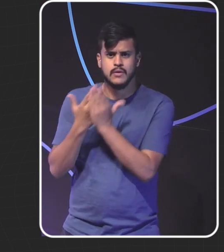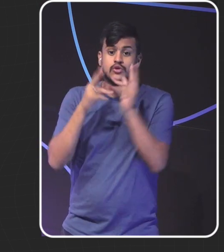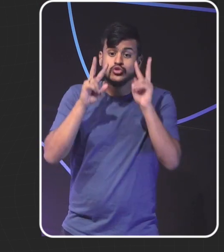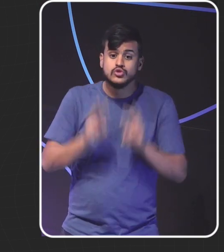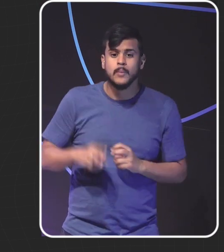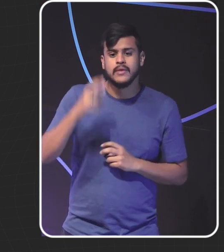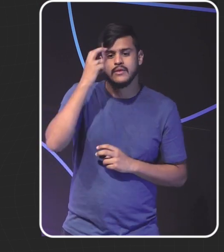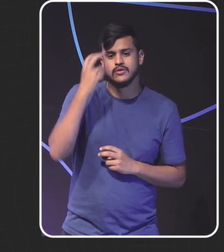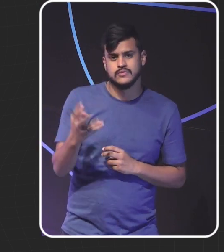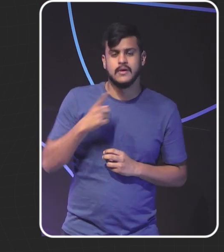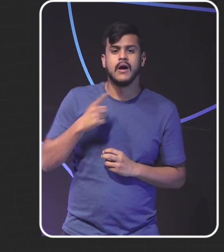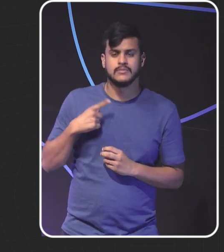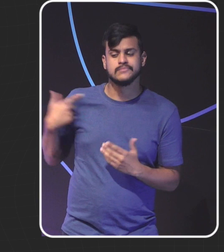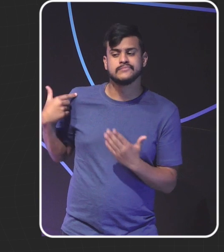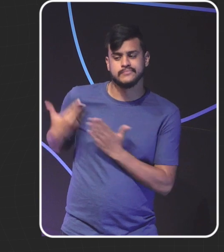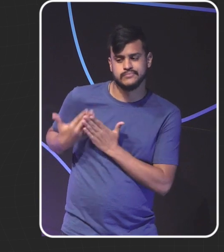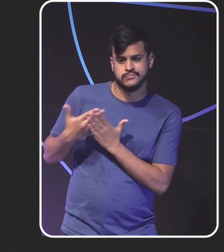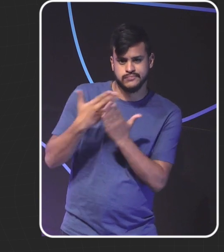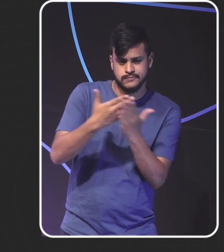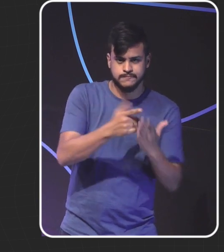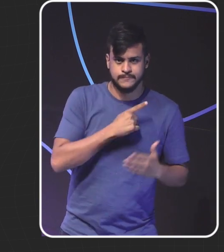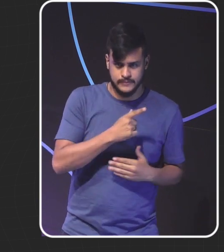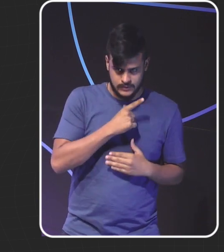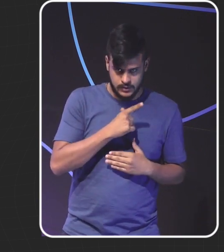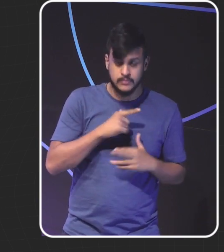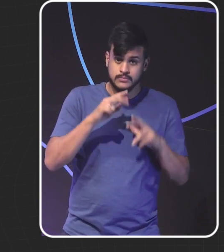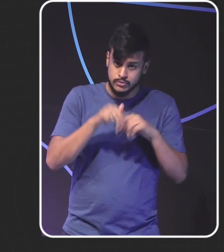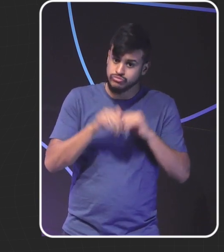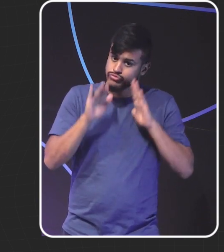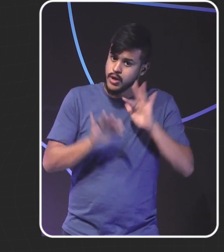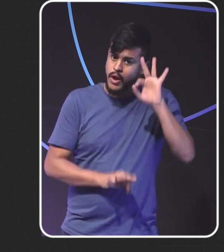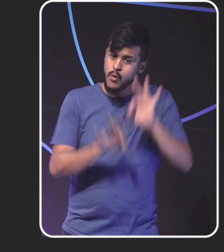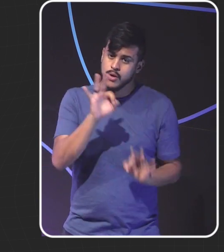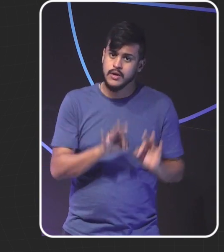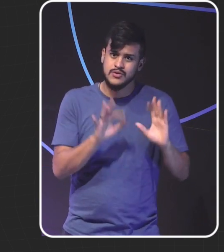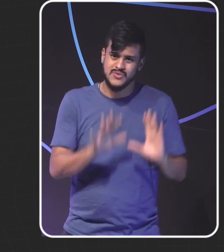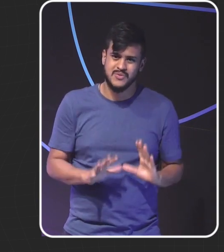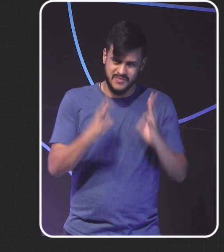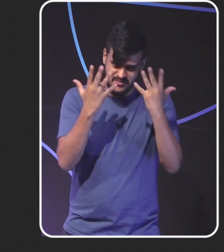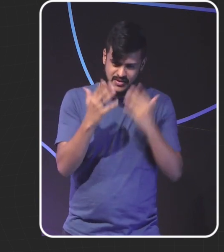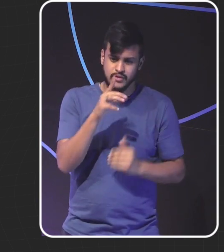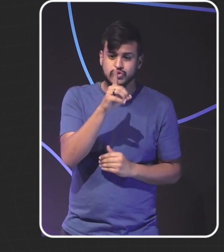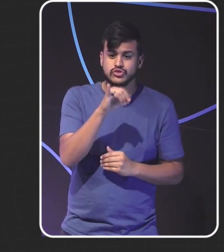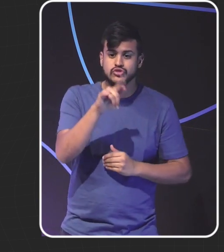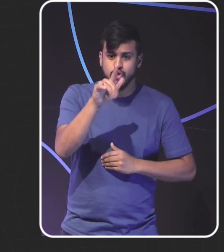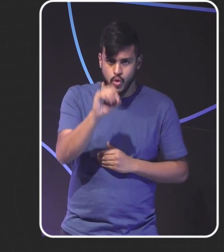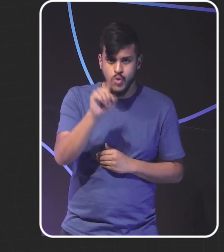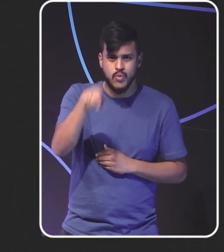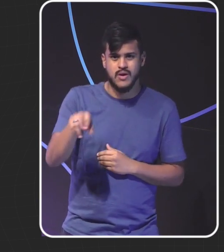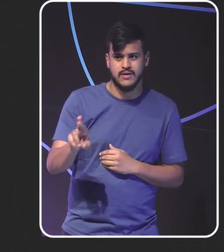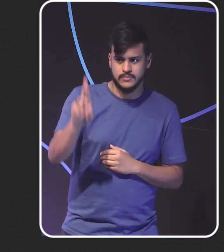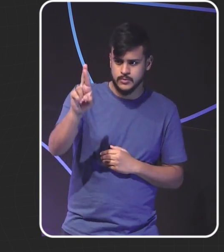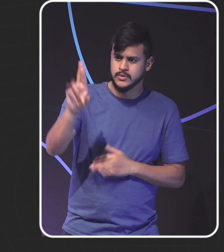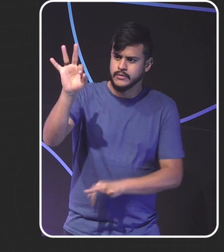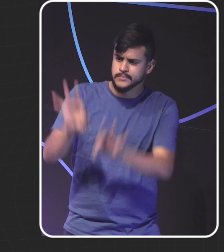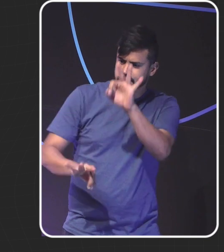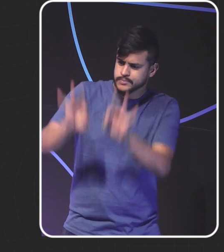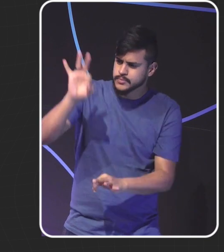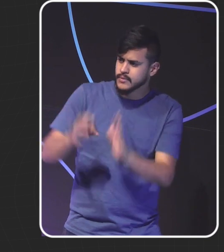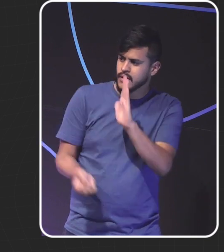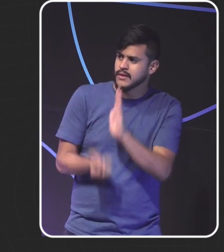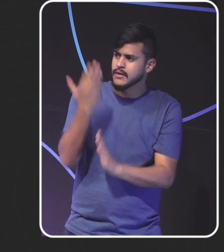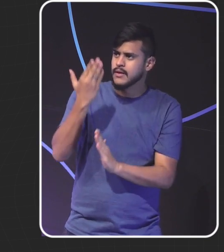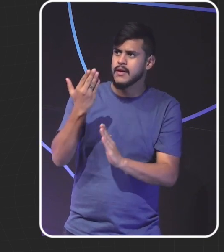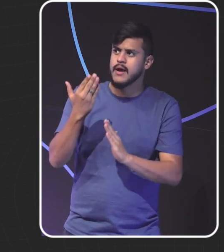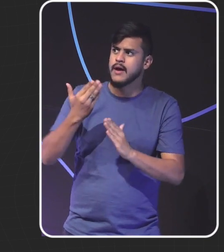artificial. Inclusive, a gente até organizou um evento, né? O Diogo estava à frente desse projeto de organizar um seminário